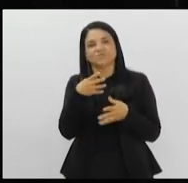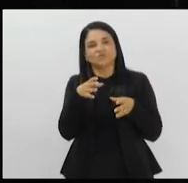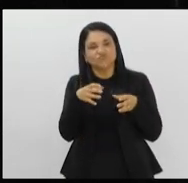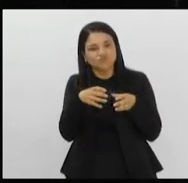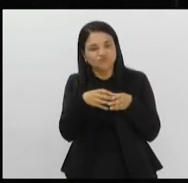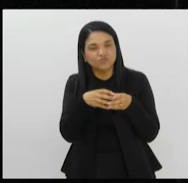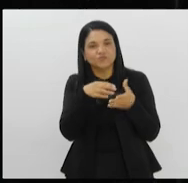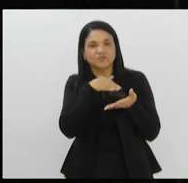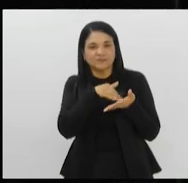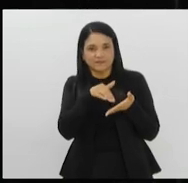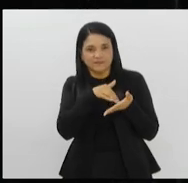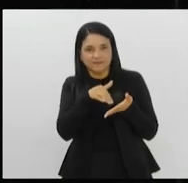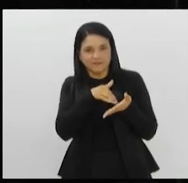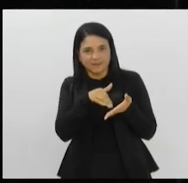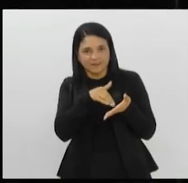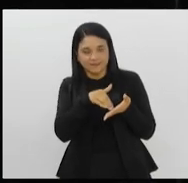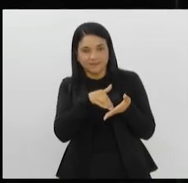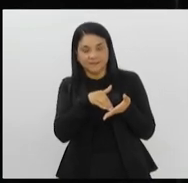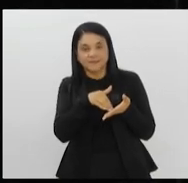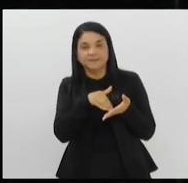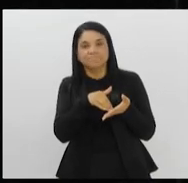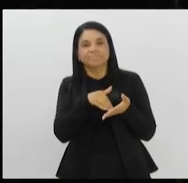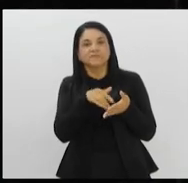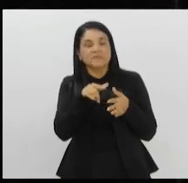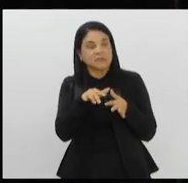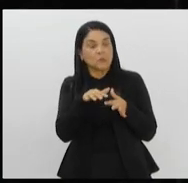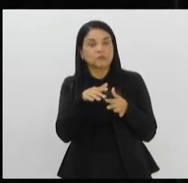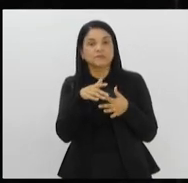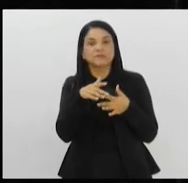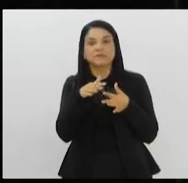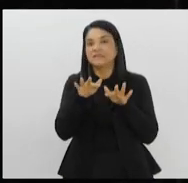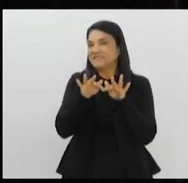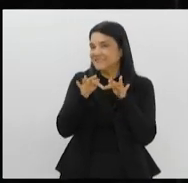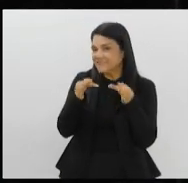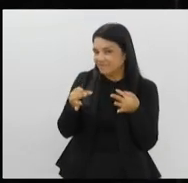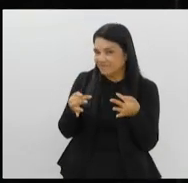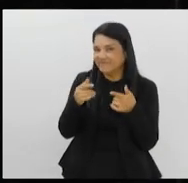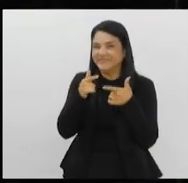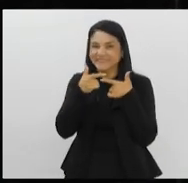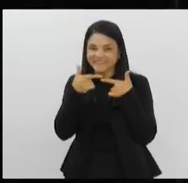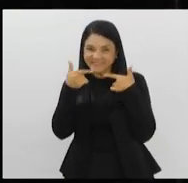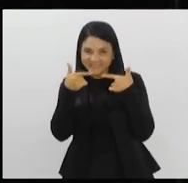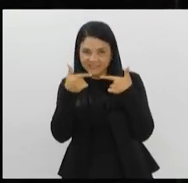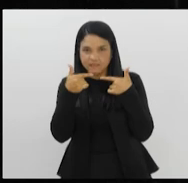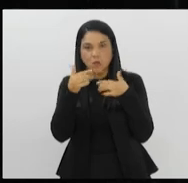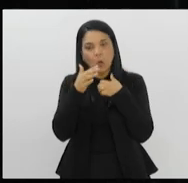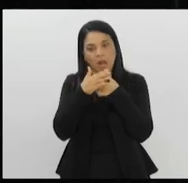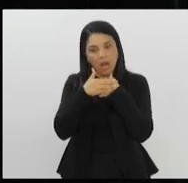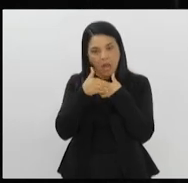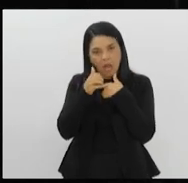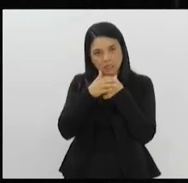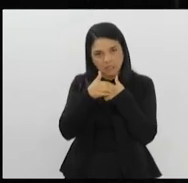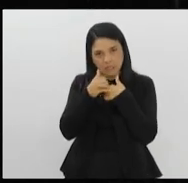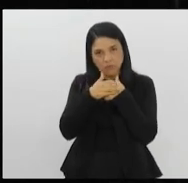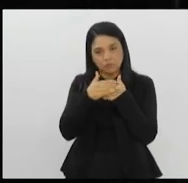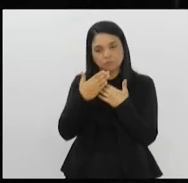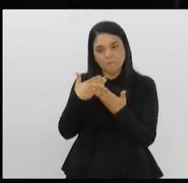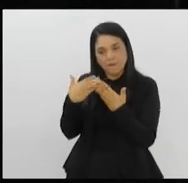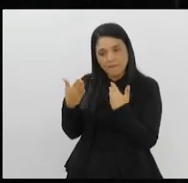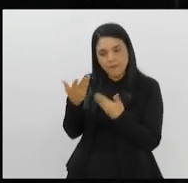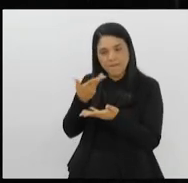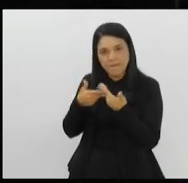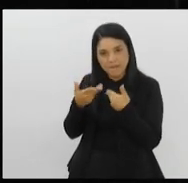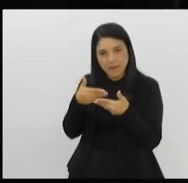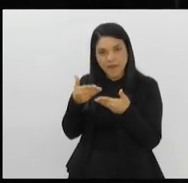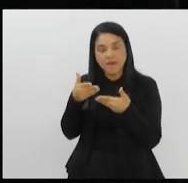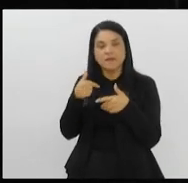secretariado, que são todos muito simpáticos. Não posso falar do carinho e da simpatia deles todas as